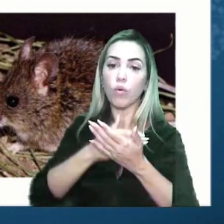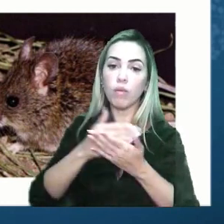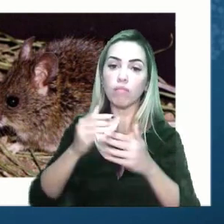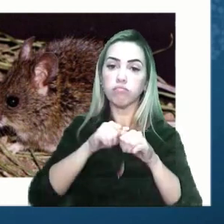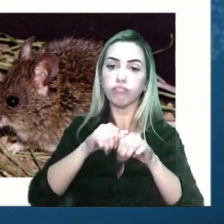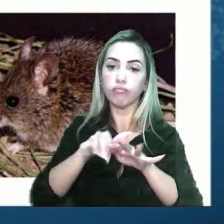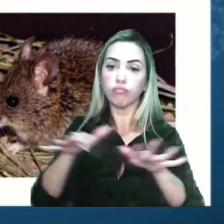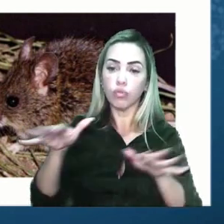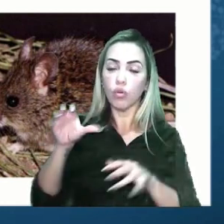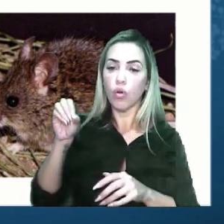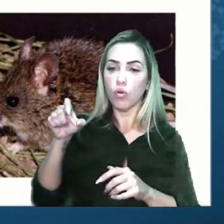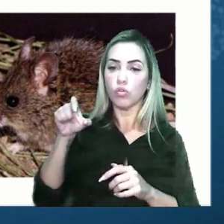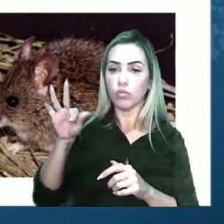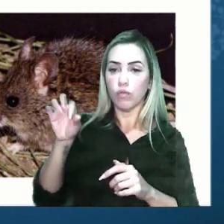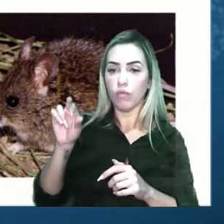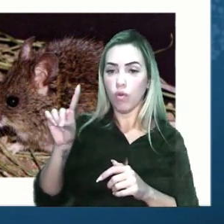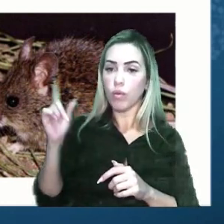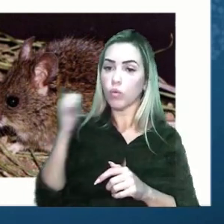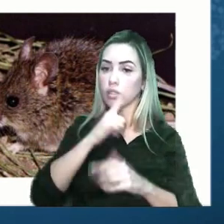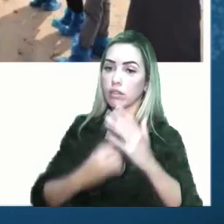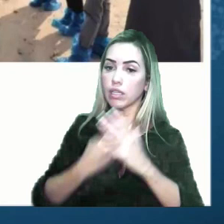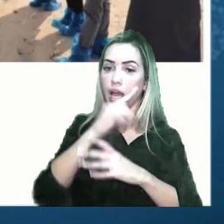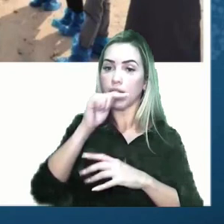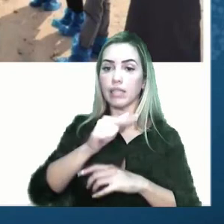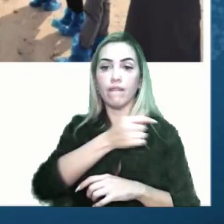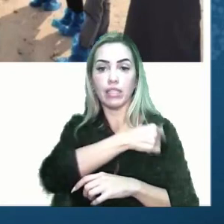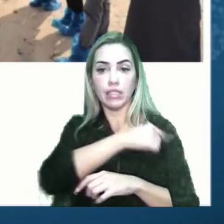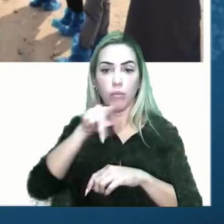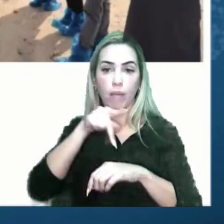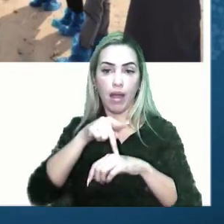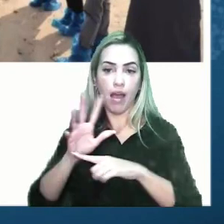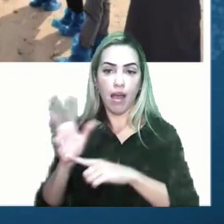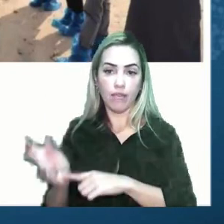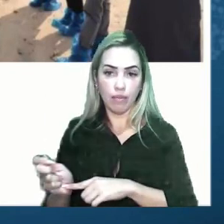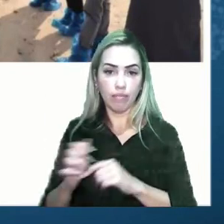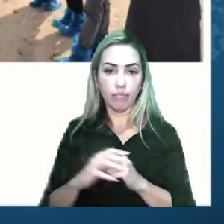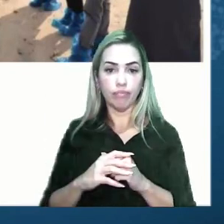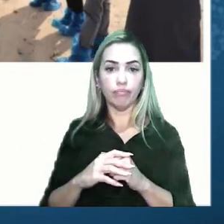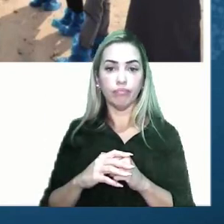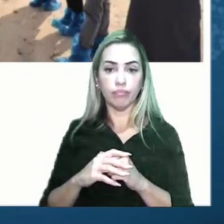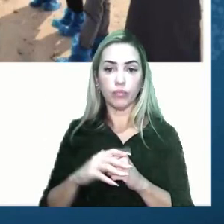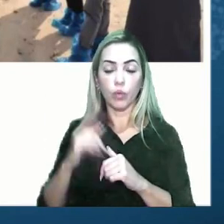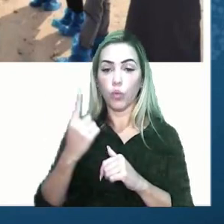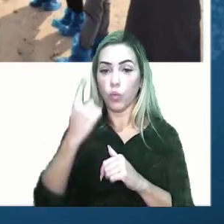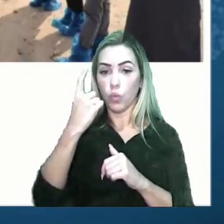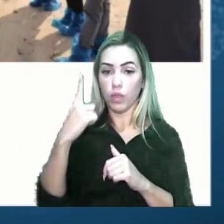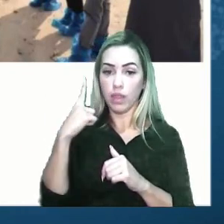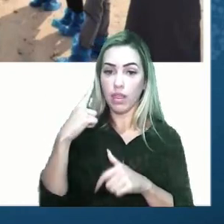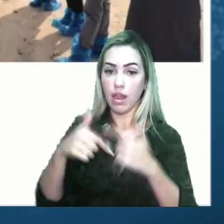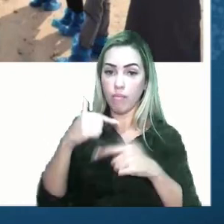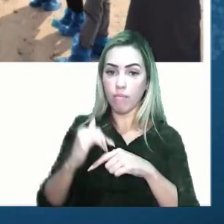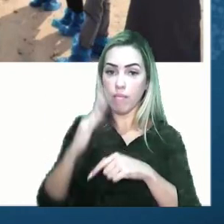em Oxford para o desenvolvimento dessa vacina na África. E um que a gente tem trabalhado há